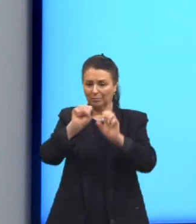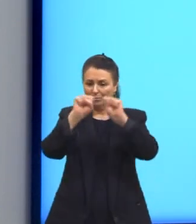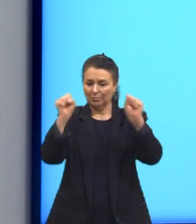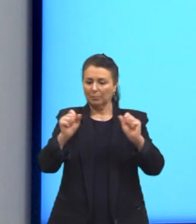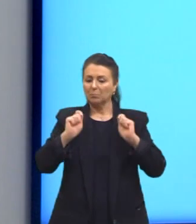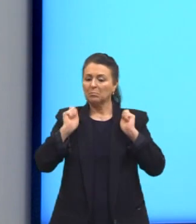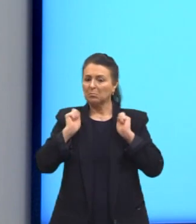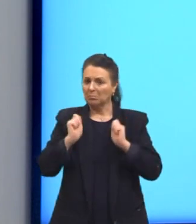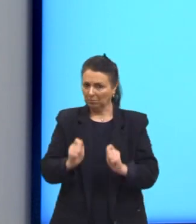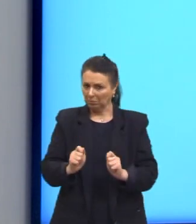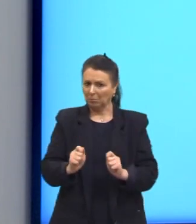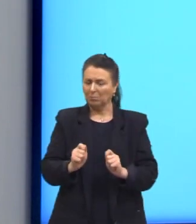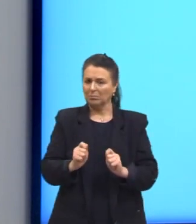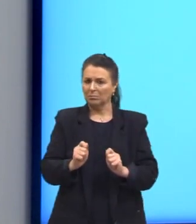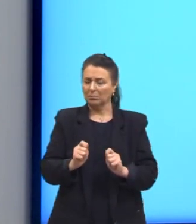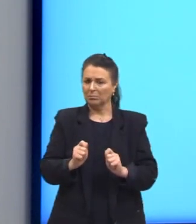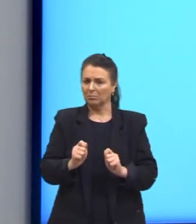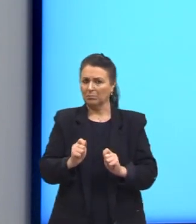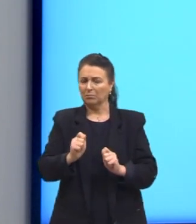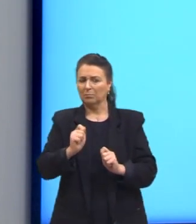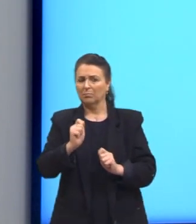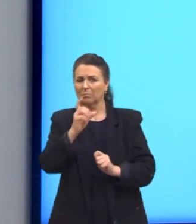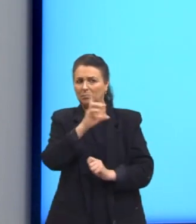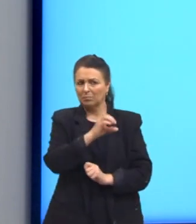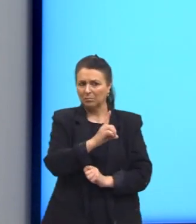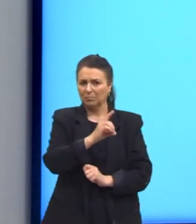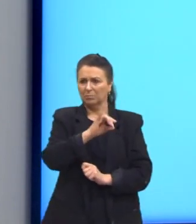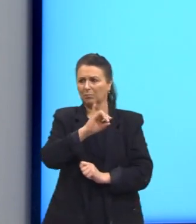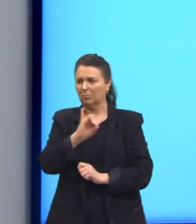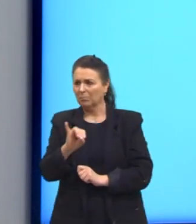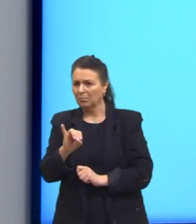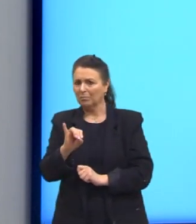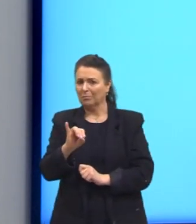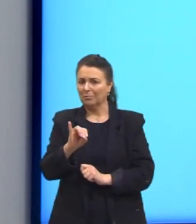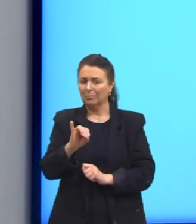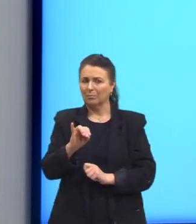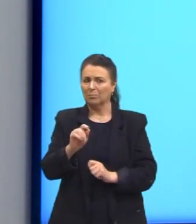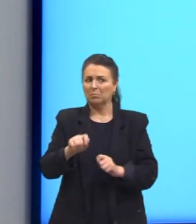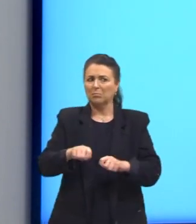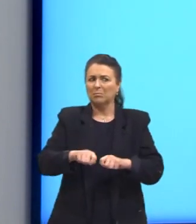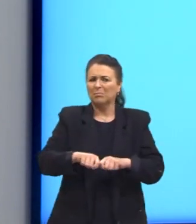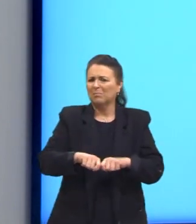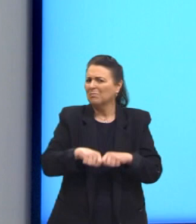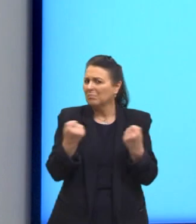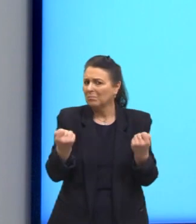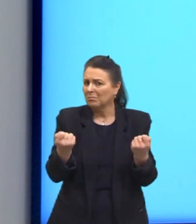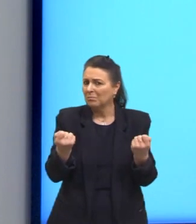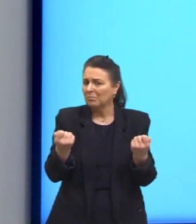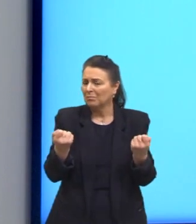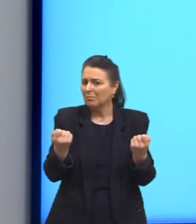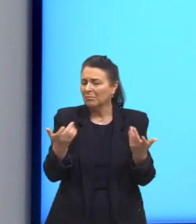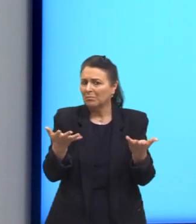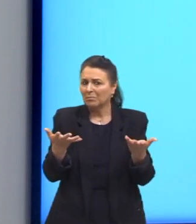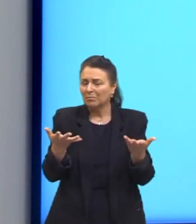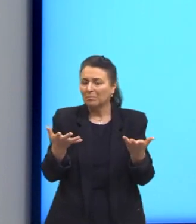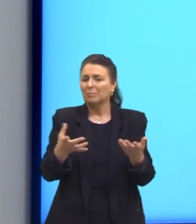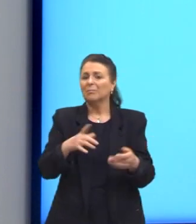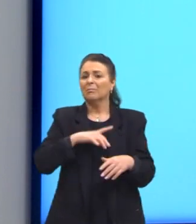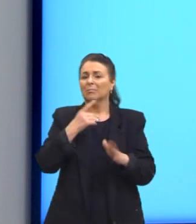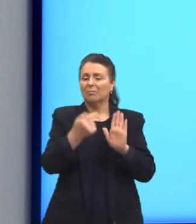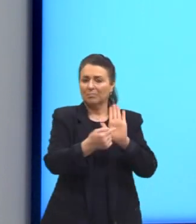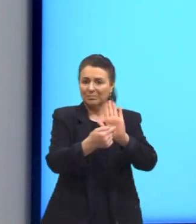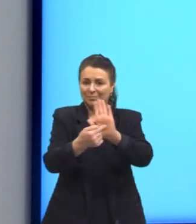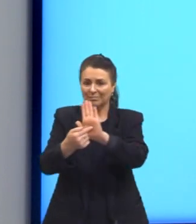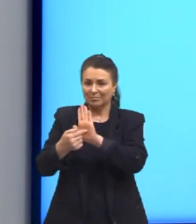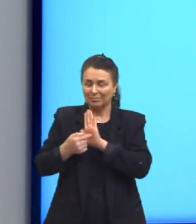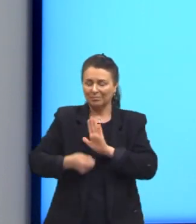possível, determinado ou indeterminado? Ou será que ele é impossível? O determinante ele nos traz, então,